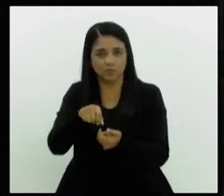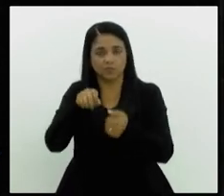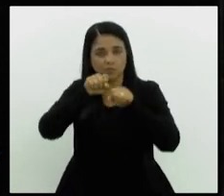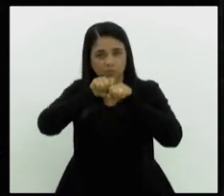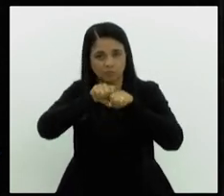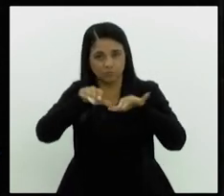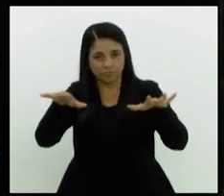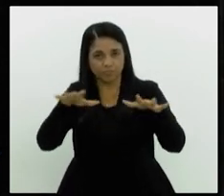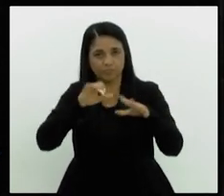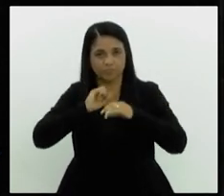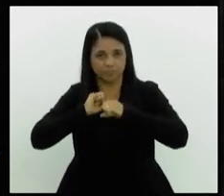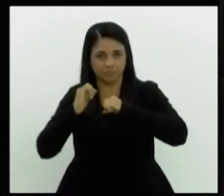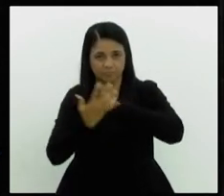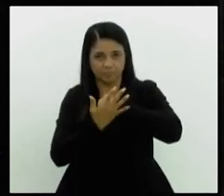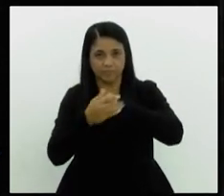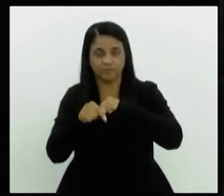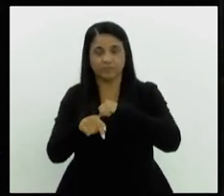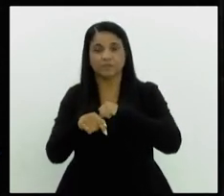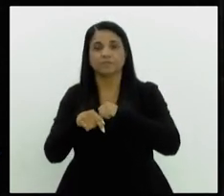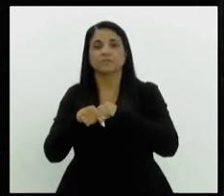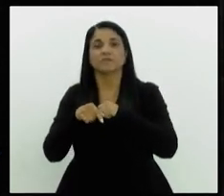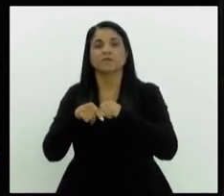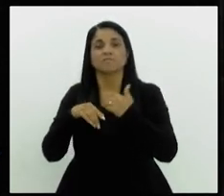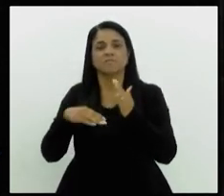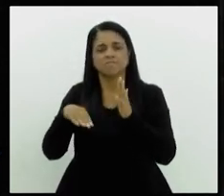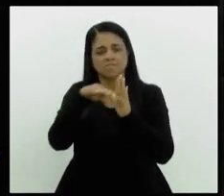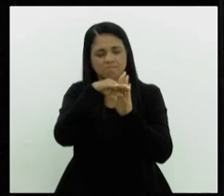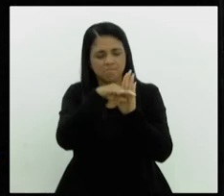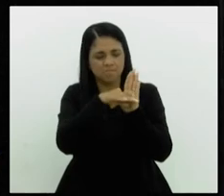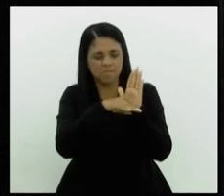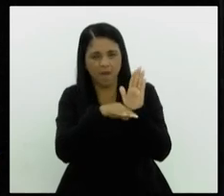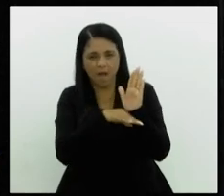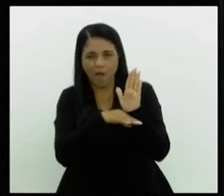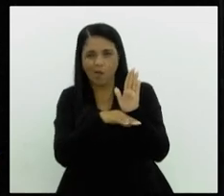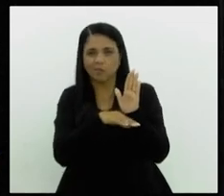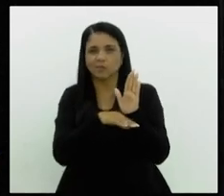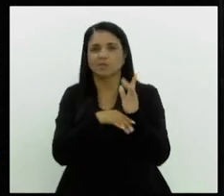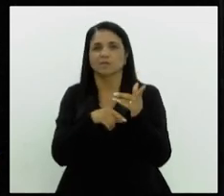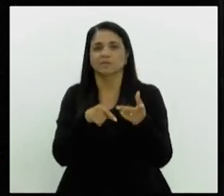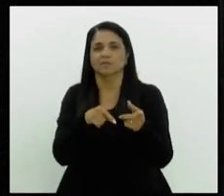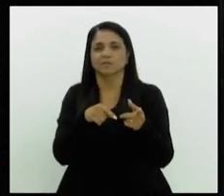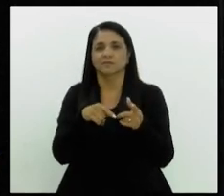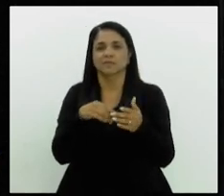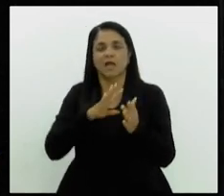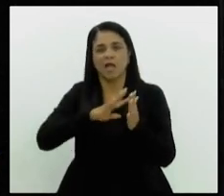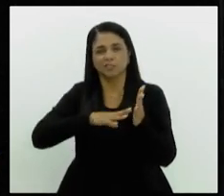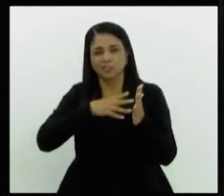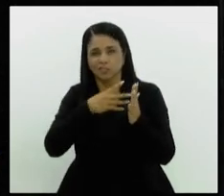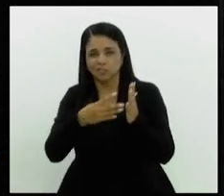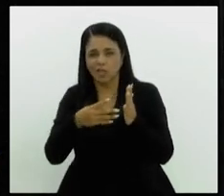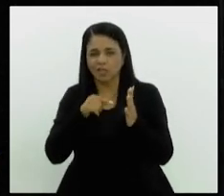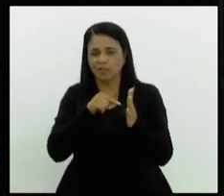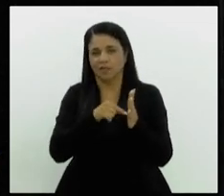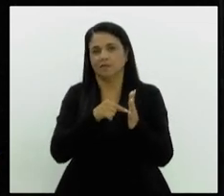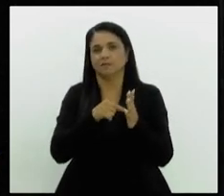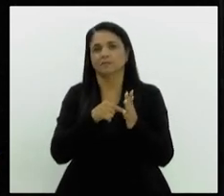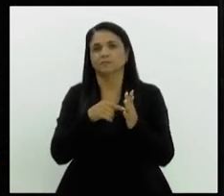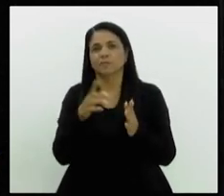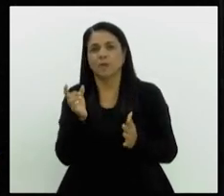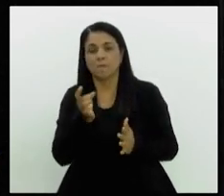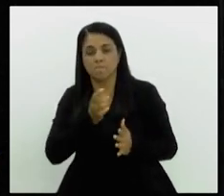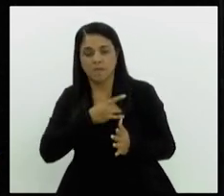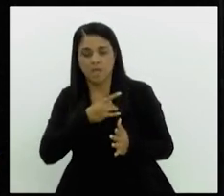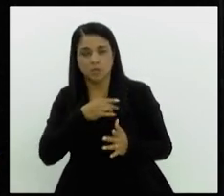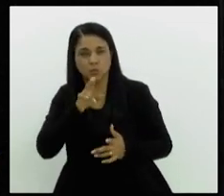Brasil para avançar com suas pautas, para avançar com a sua agenda, para se utilizar do medo